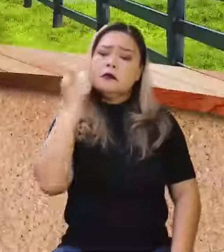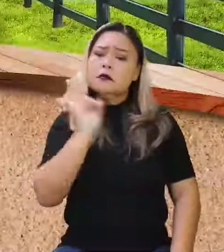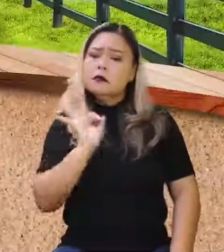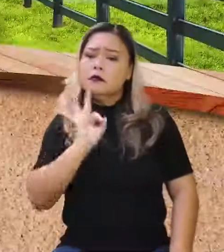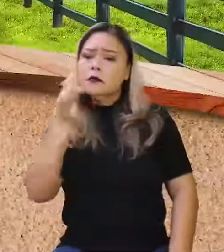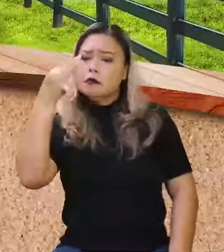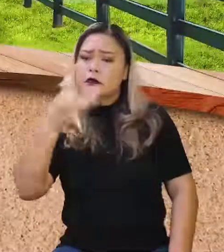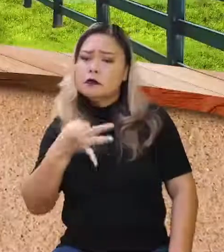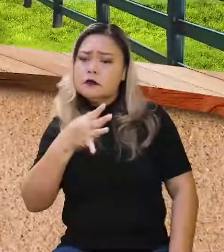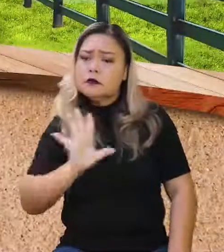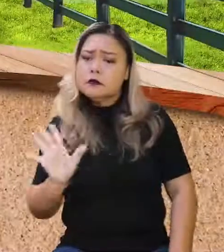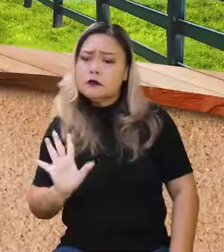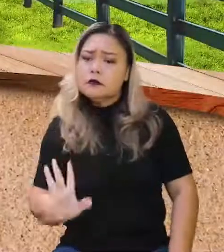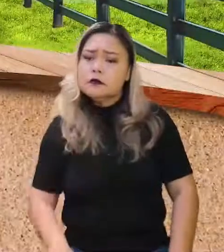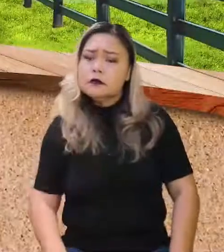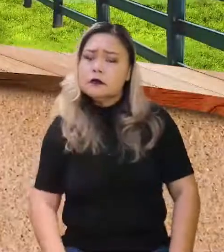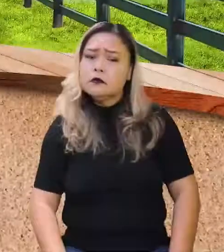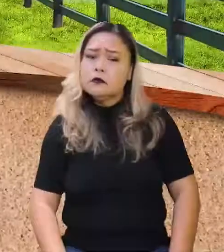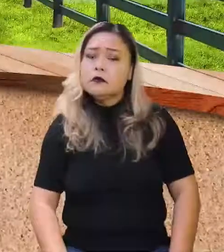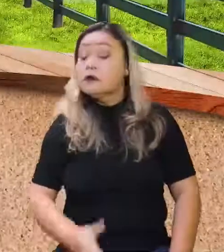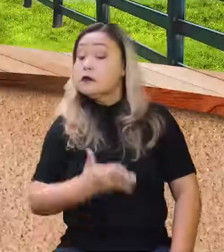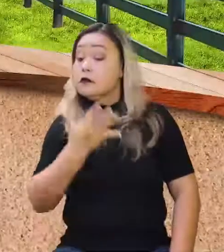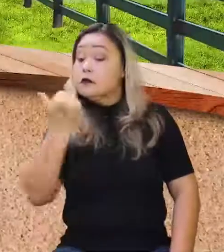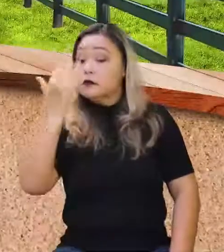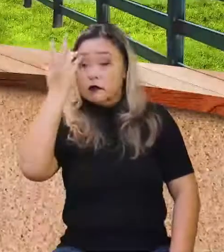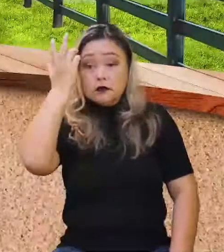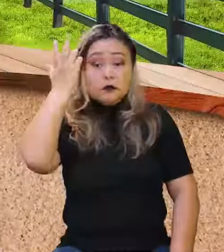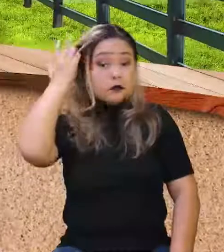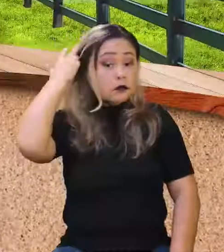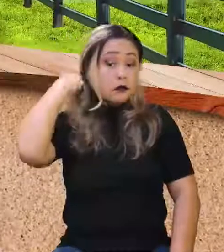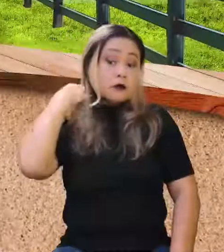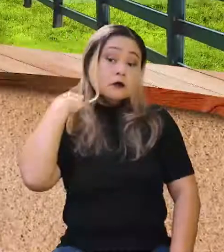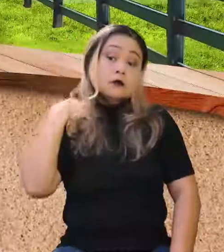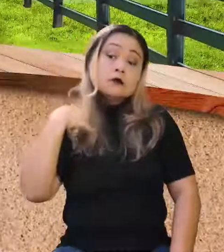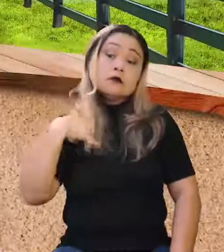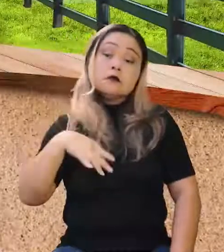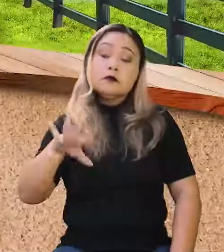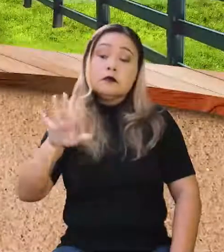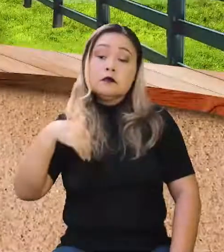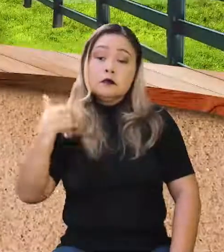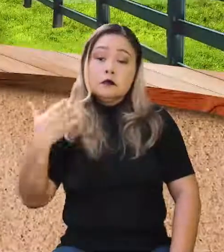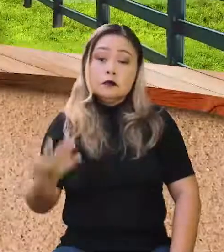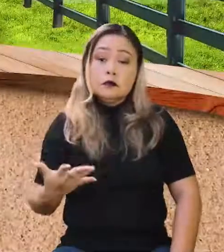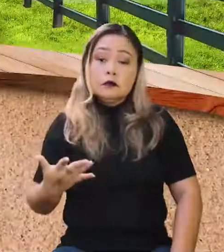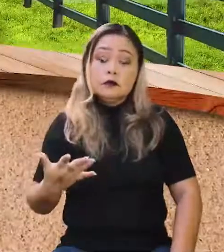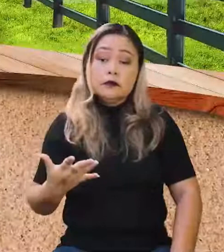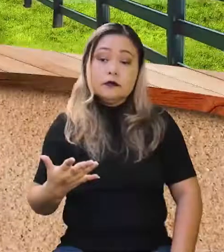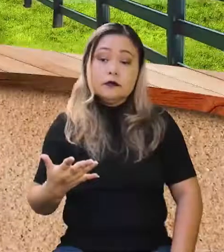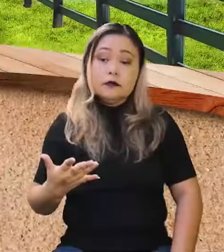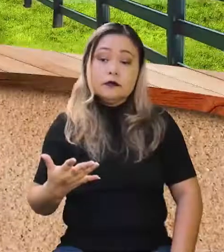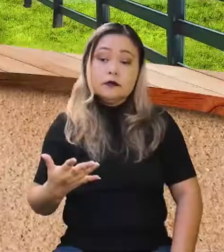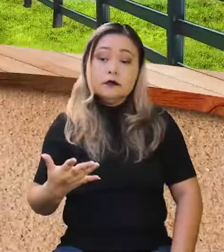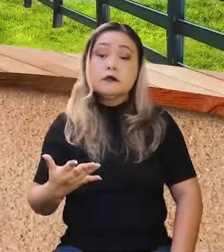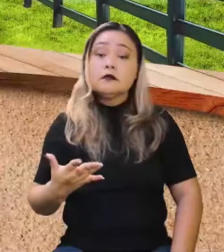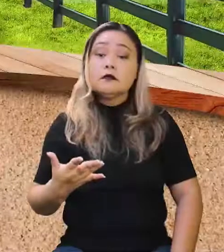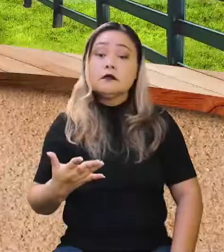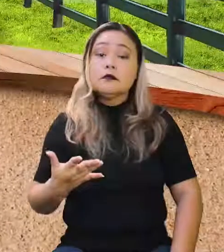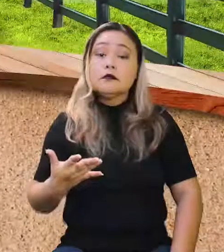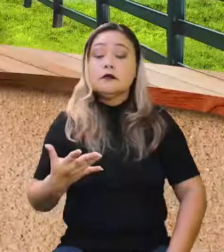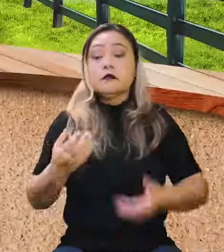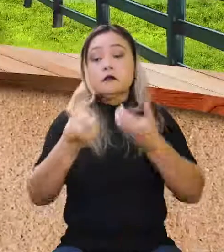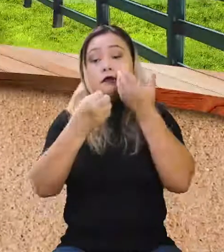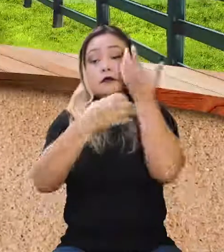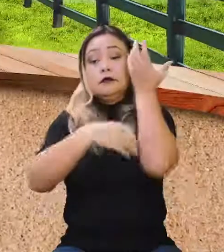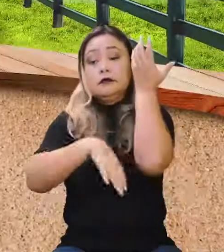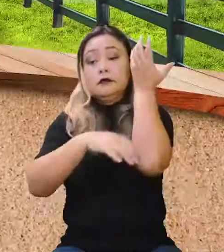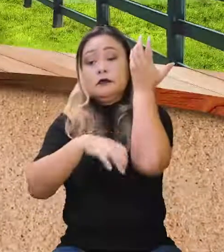entendi muito bem. Vamos lá. Quando ocorre o processo de... Você vai